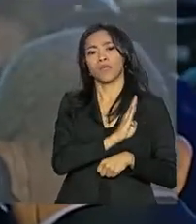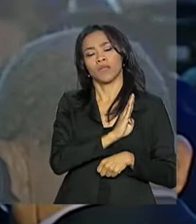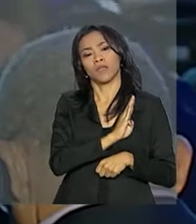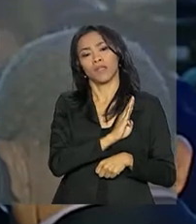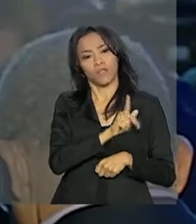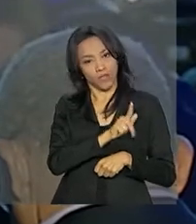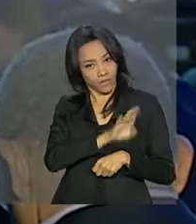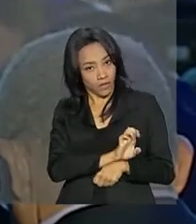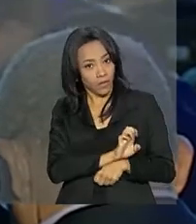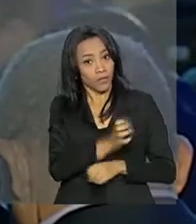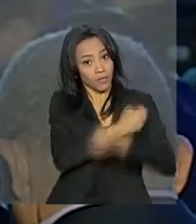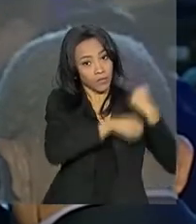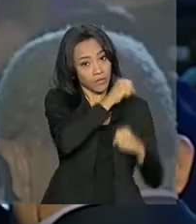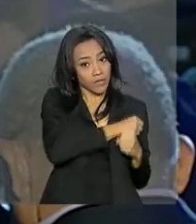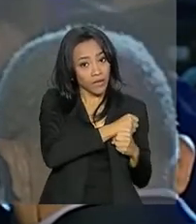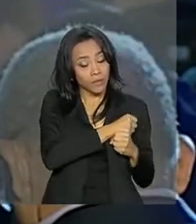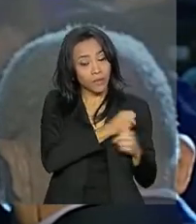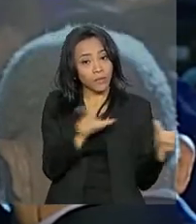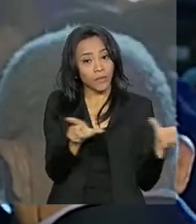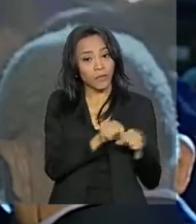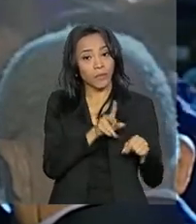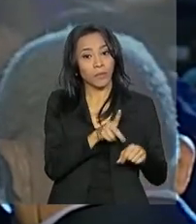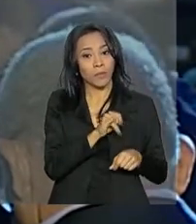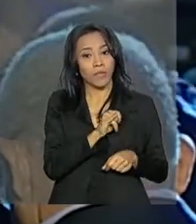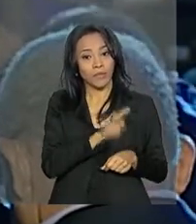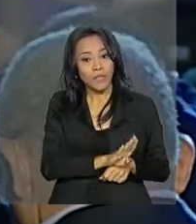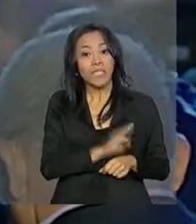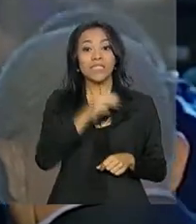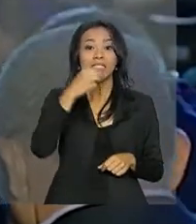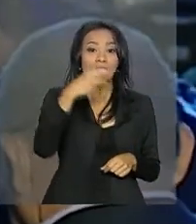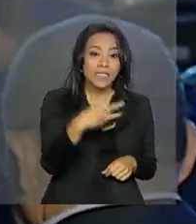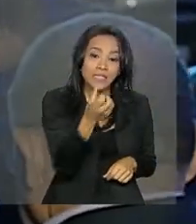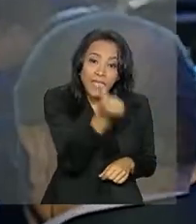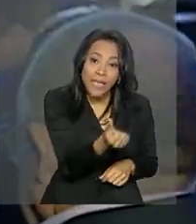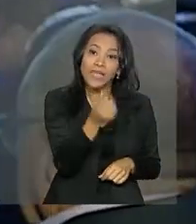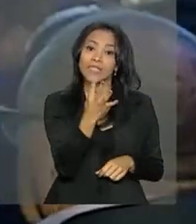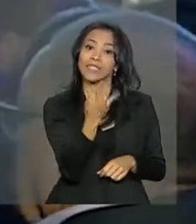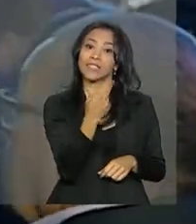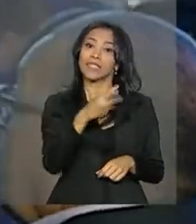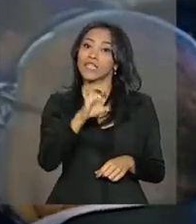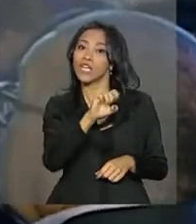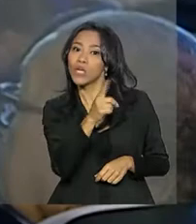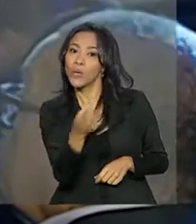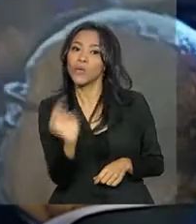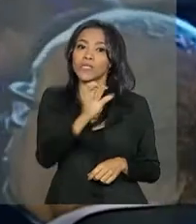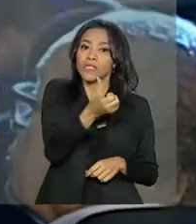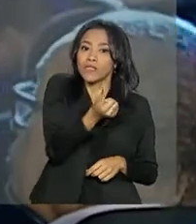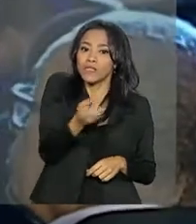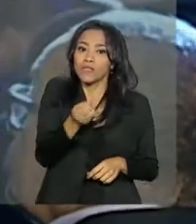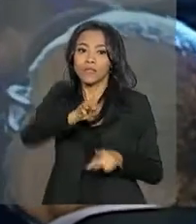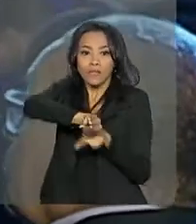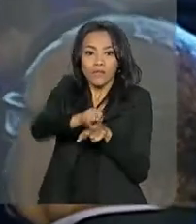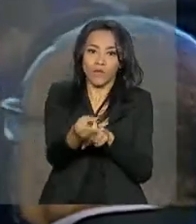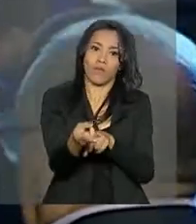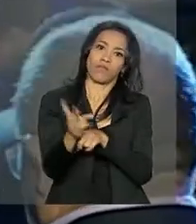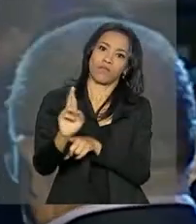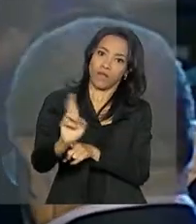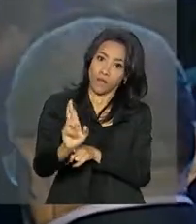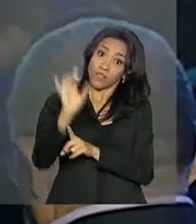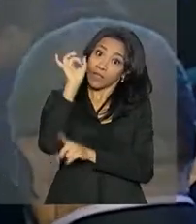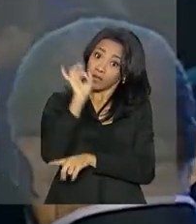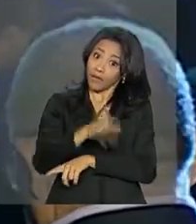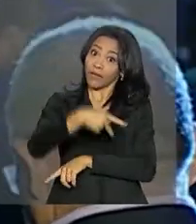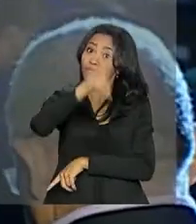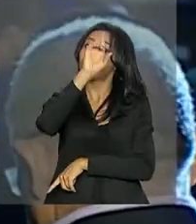foram o pib do brasil foi de 6 trilhões e 600 bilhões de reais desse total só a indústria foi responsável